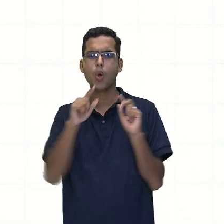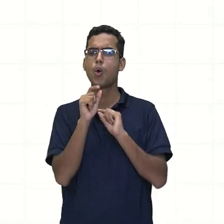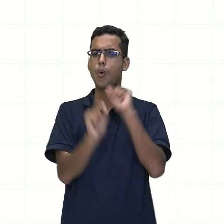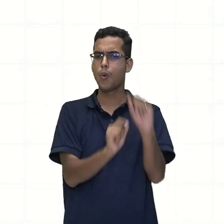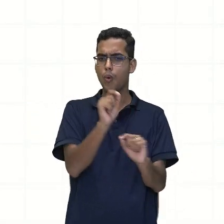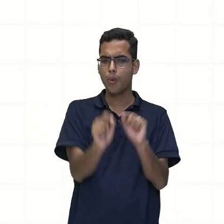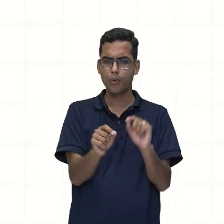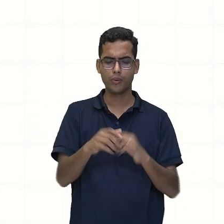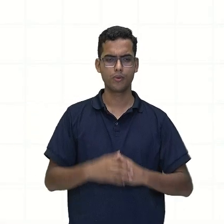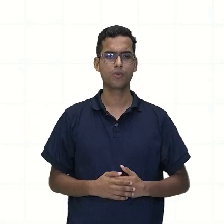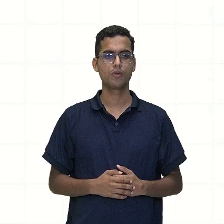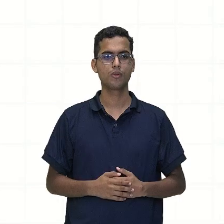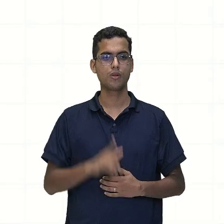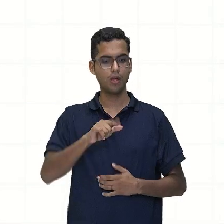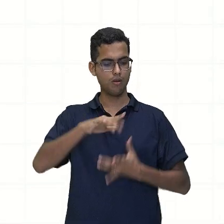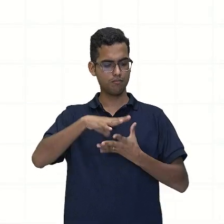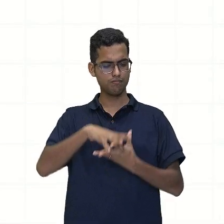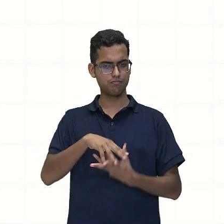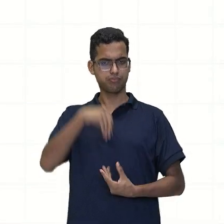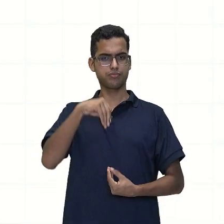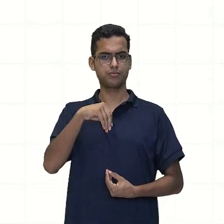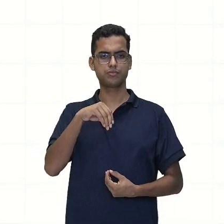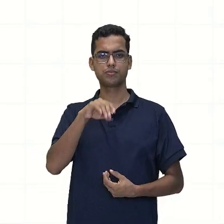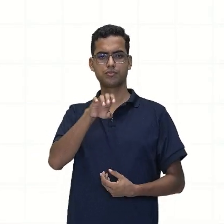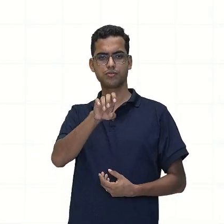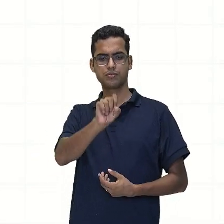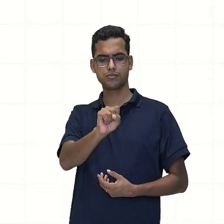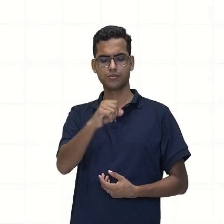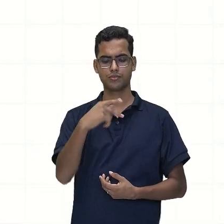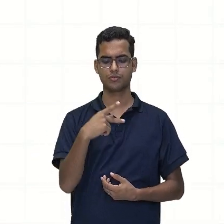liderança espiritual.